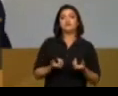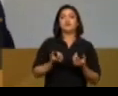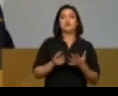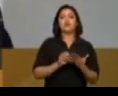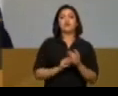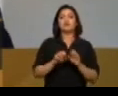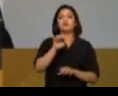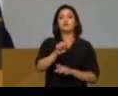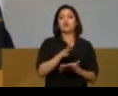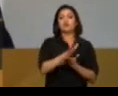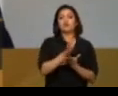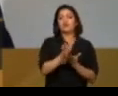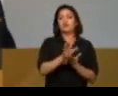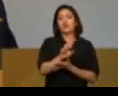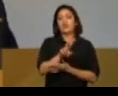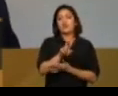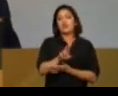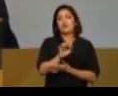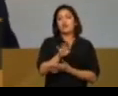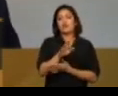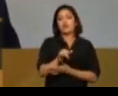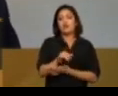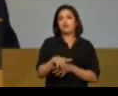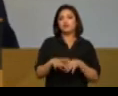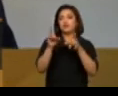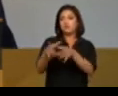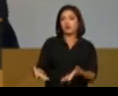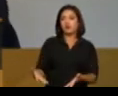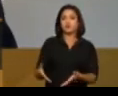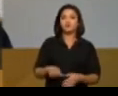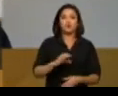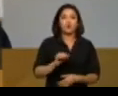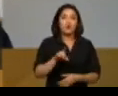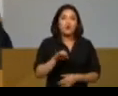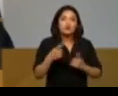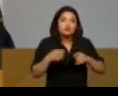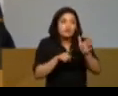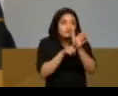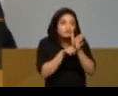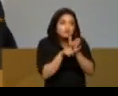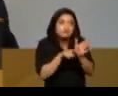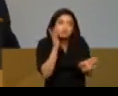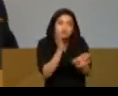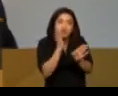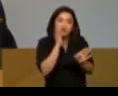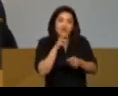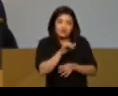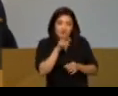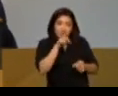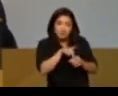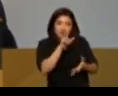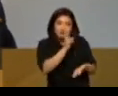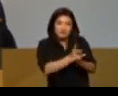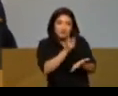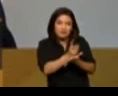e outros ativos estratégicos. O CAD tinha um dever de fazer apurações. Se a Petrobras estava